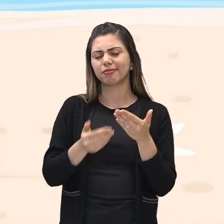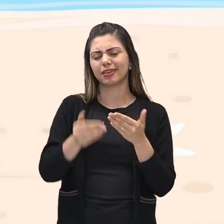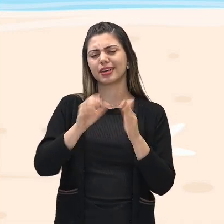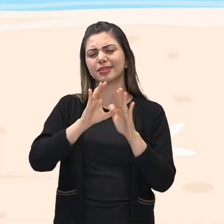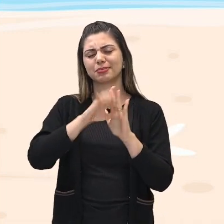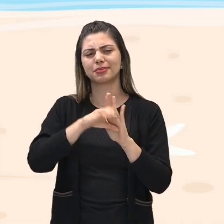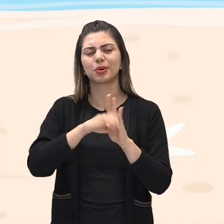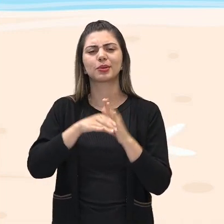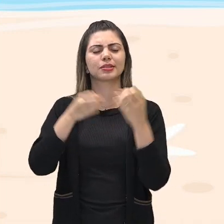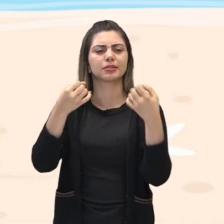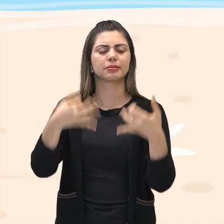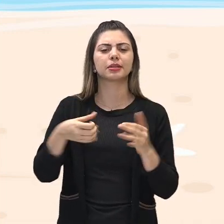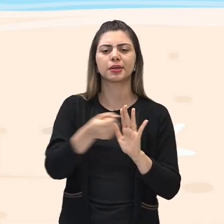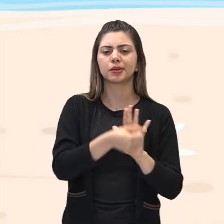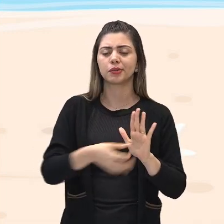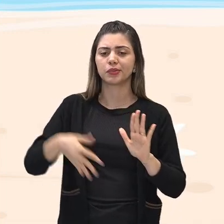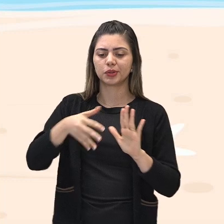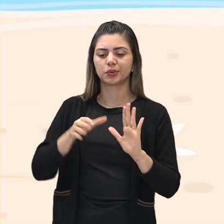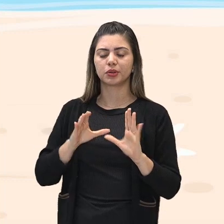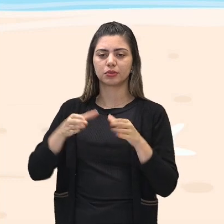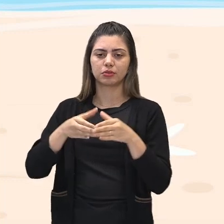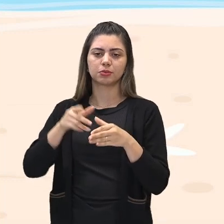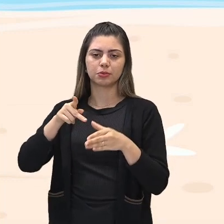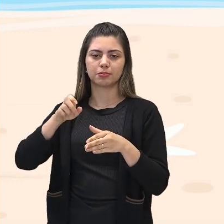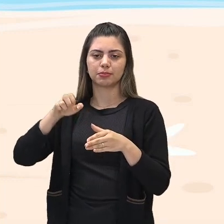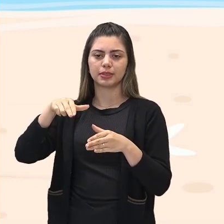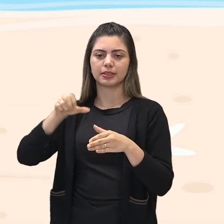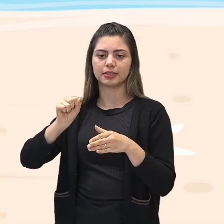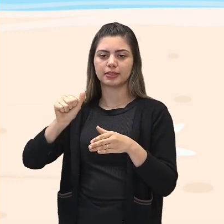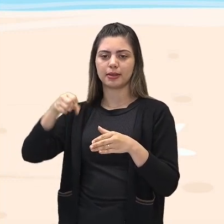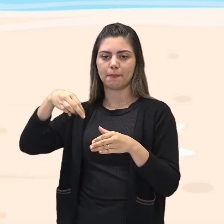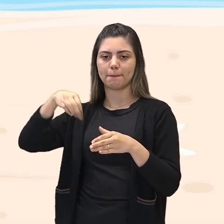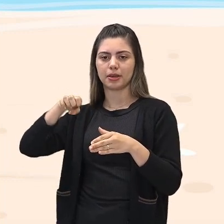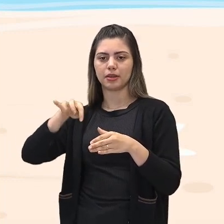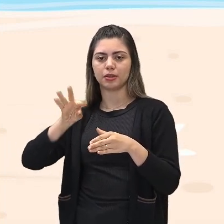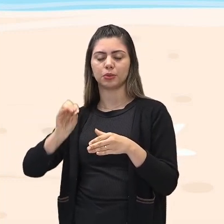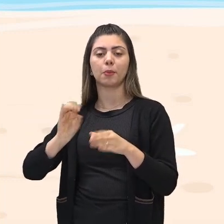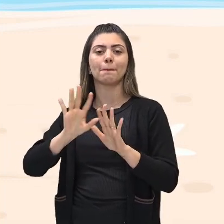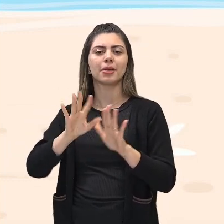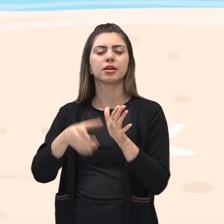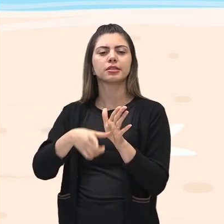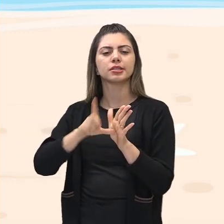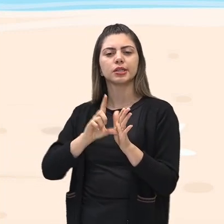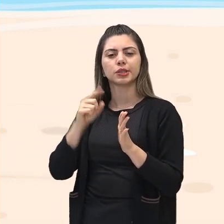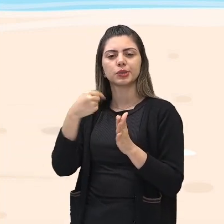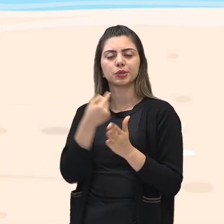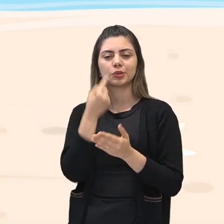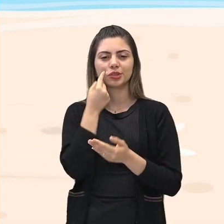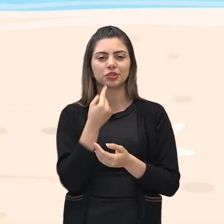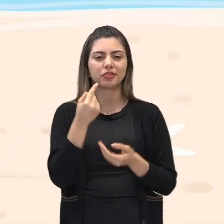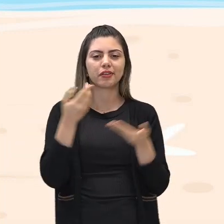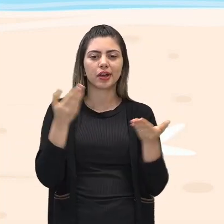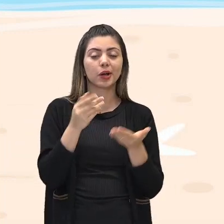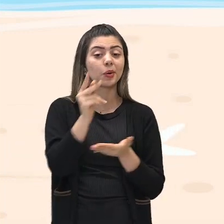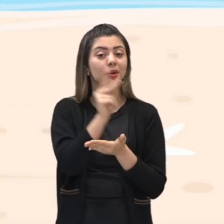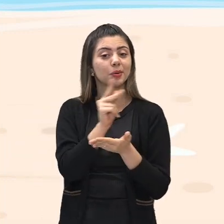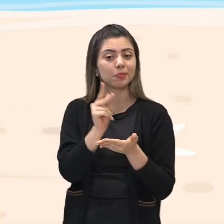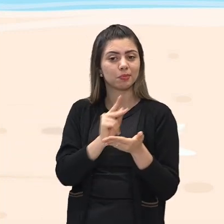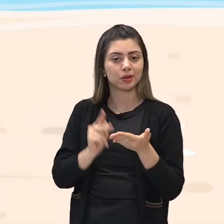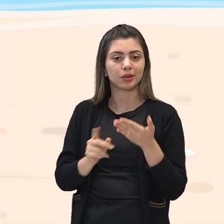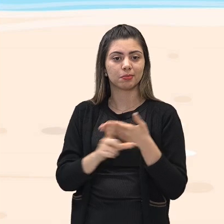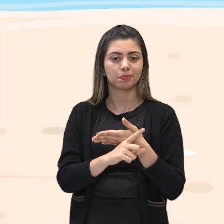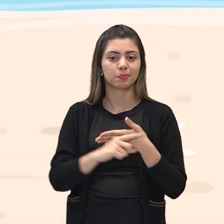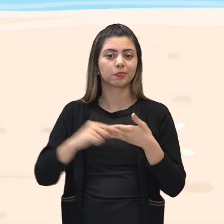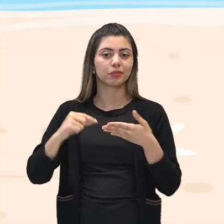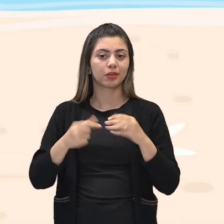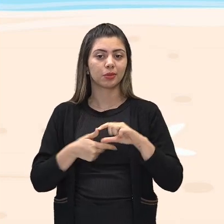de figuras de pensamento, nós vamos contextualizar na voz de um poeta